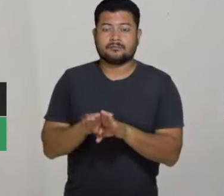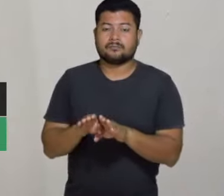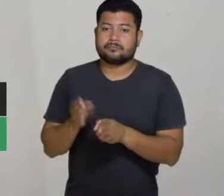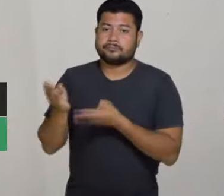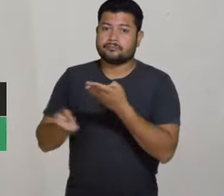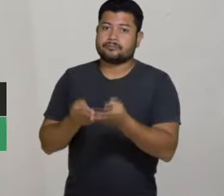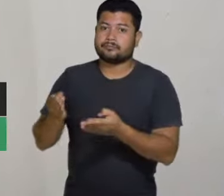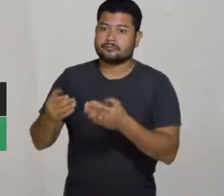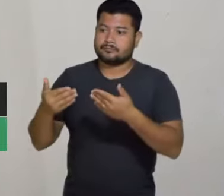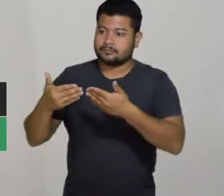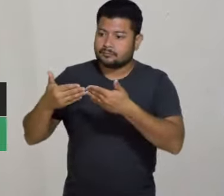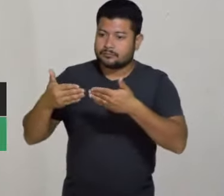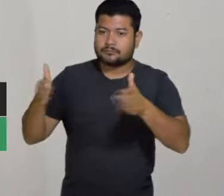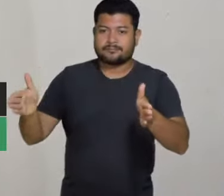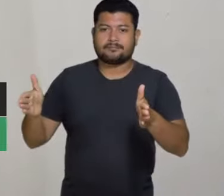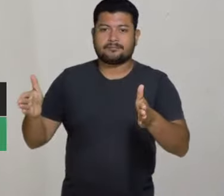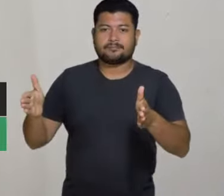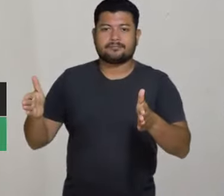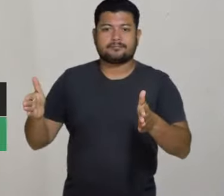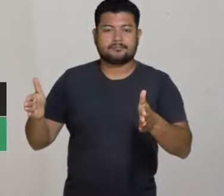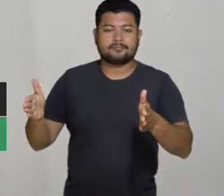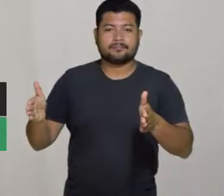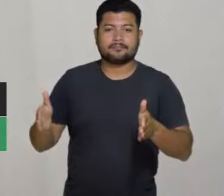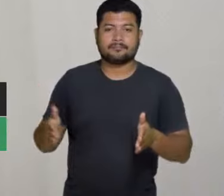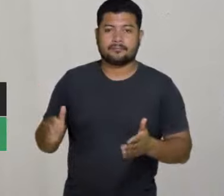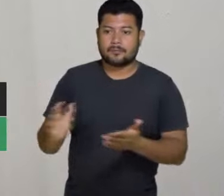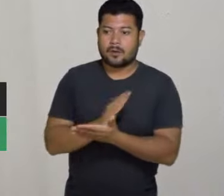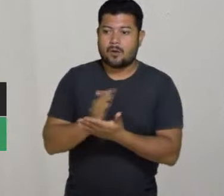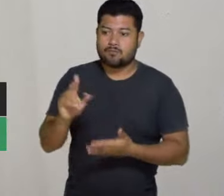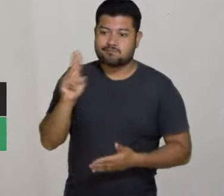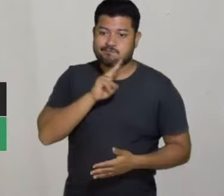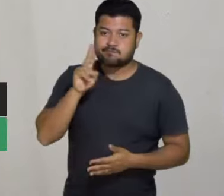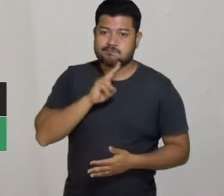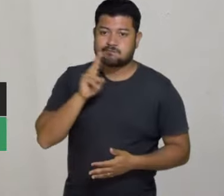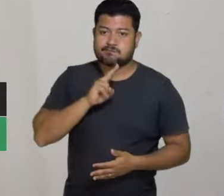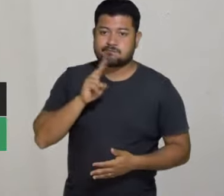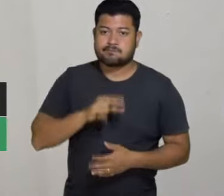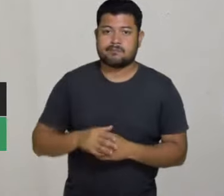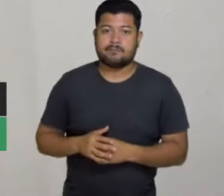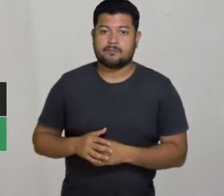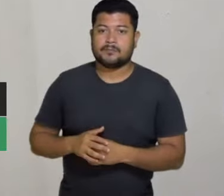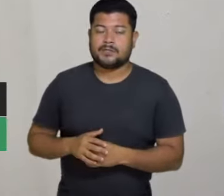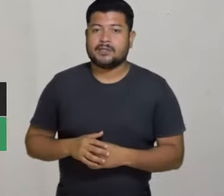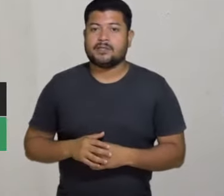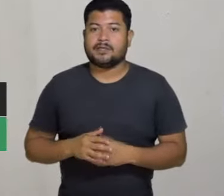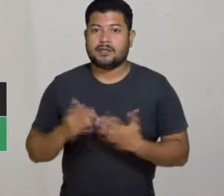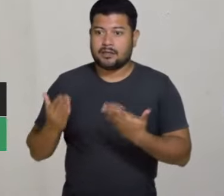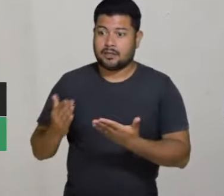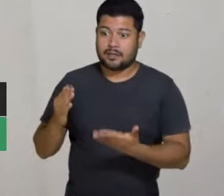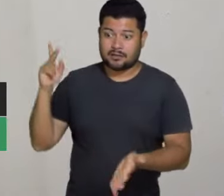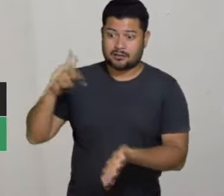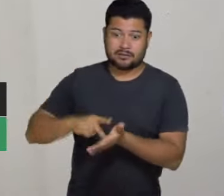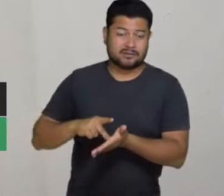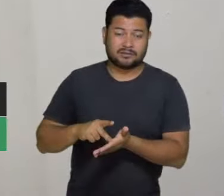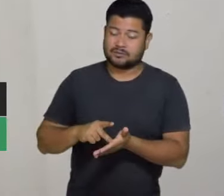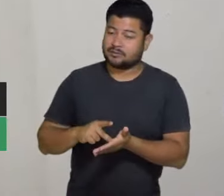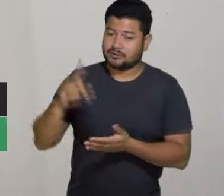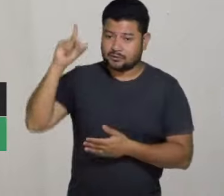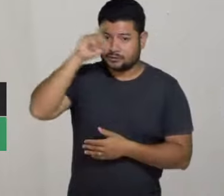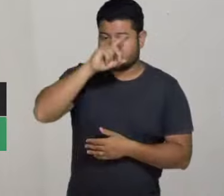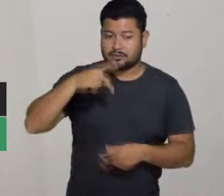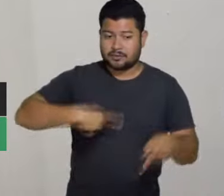de porta aberta e daqueles casos de emergência. E é uma realidade cruel o que a população